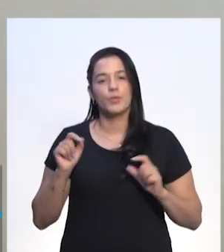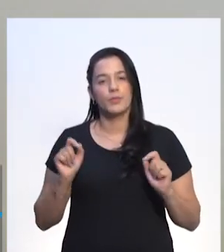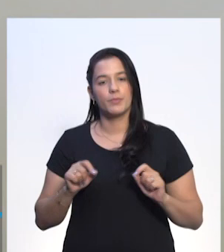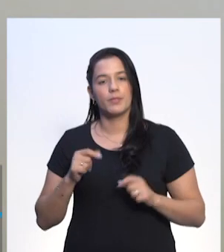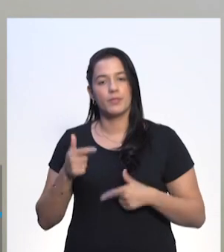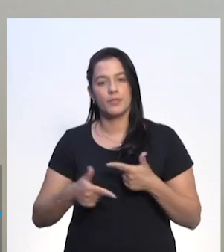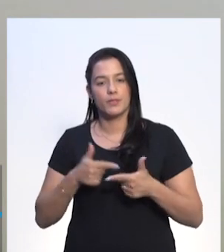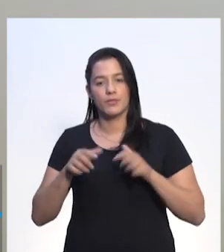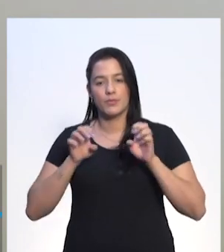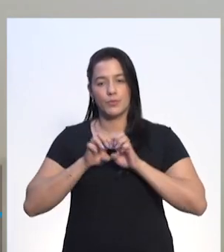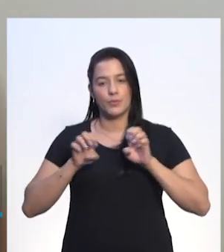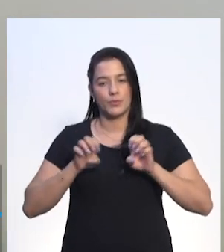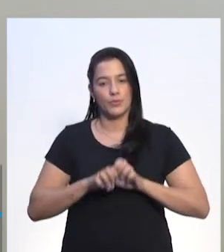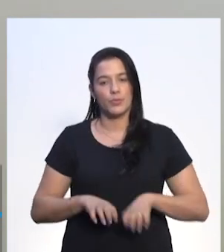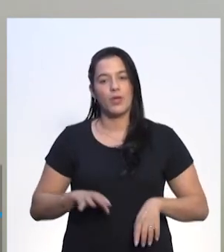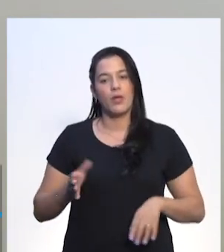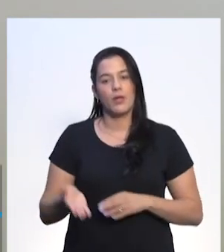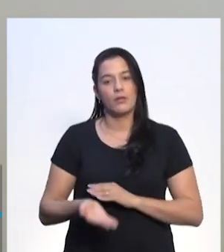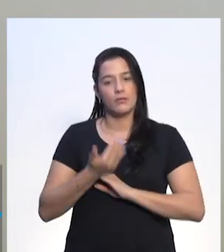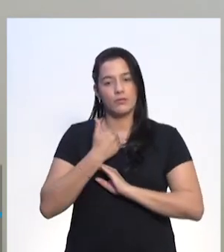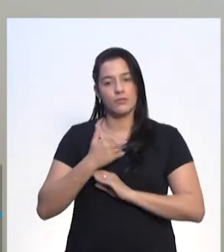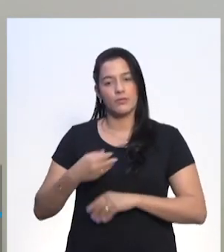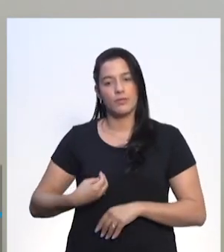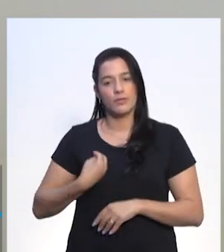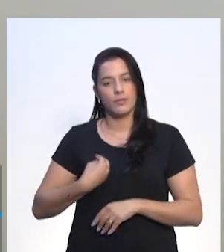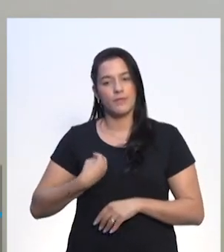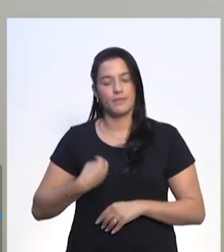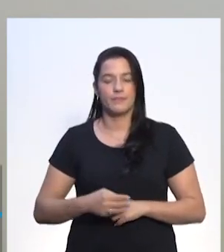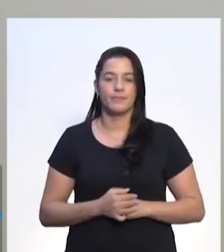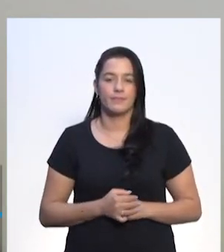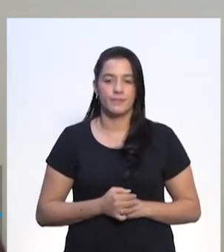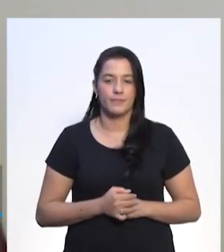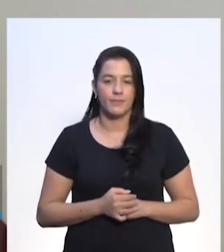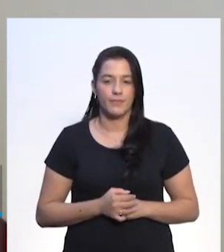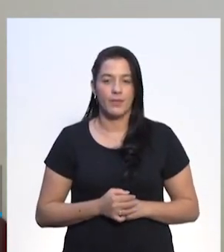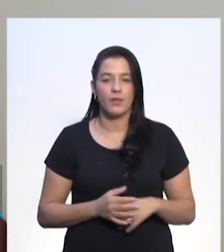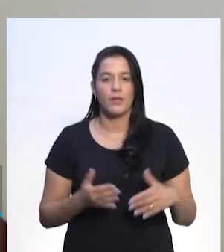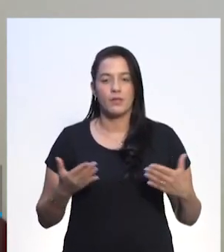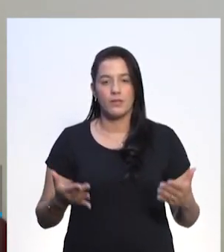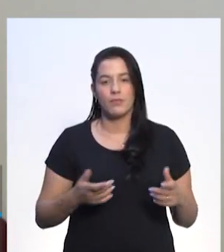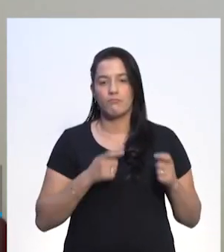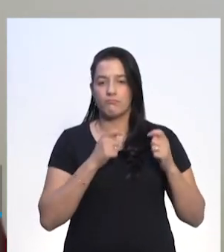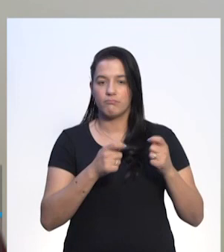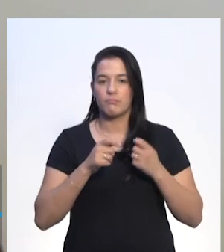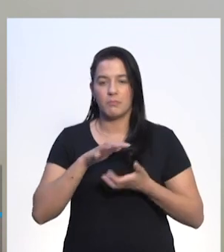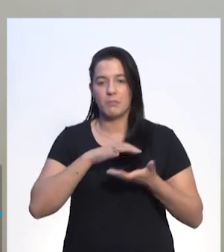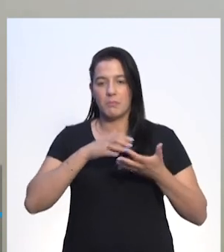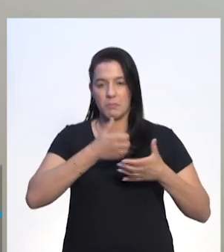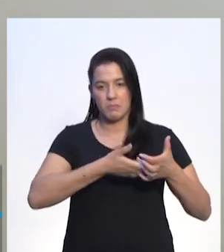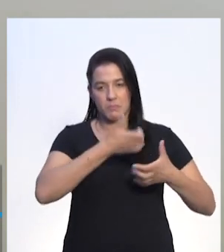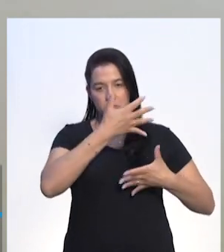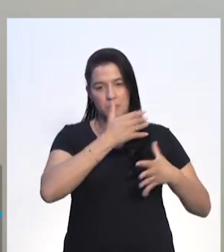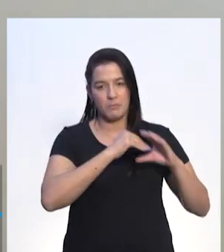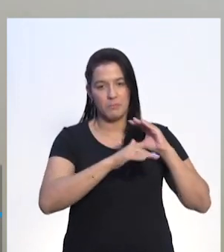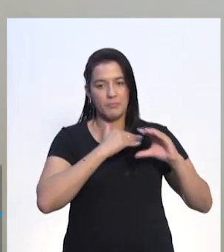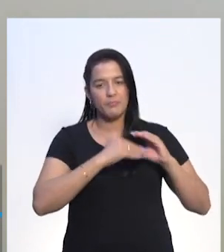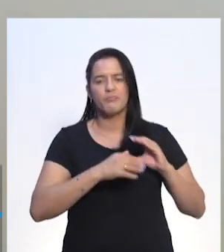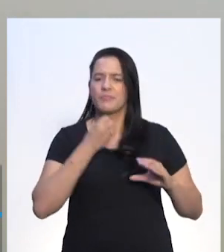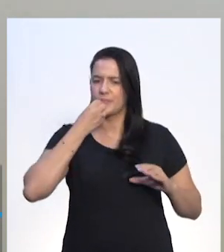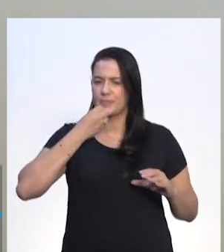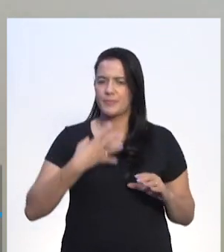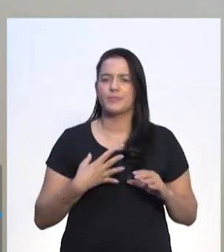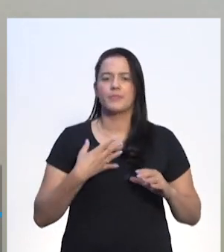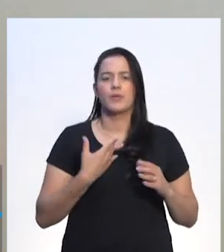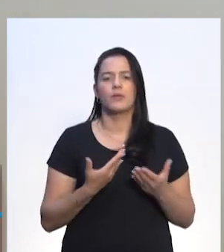é estruturante, ela permite a nossa sobrevivência. Então, as manifestações aqui estão indo nessa direção,